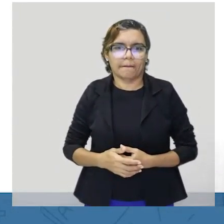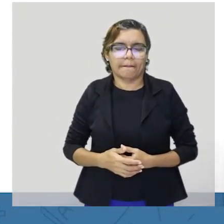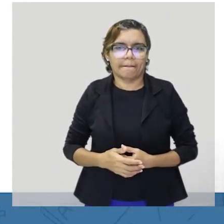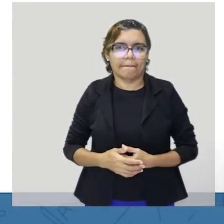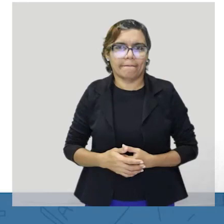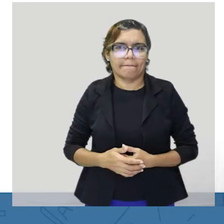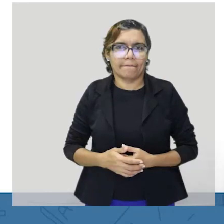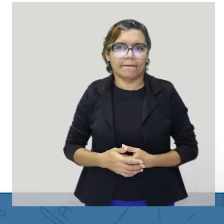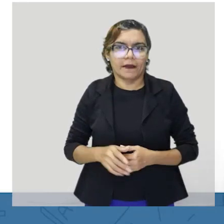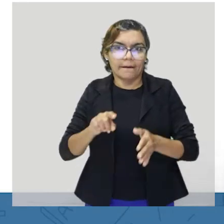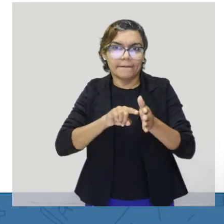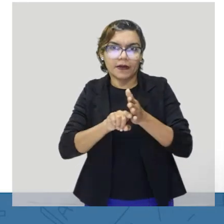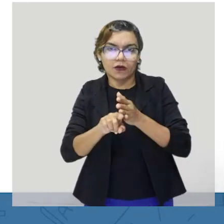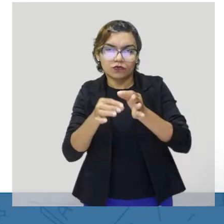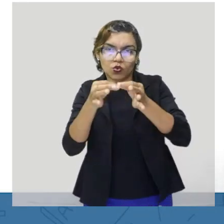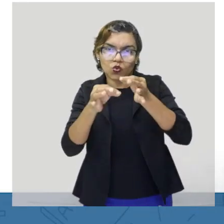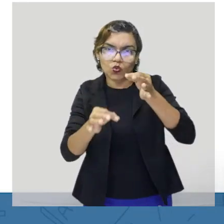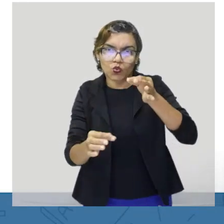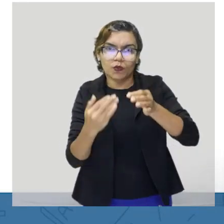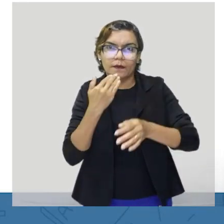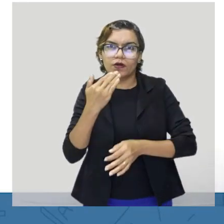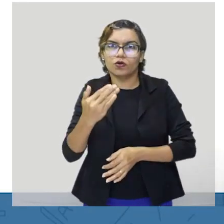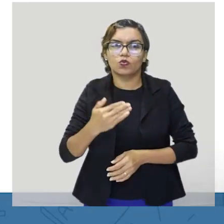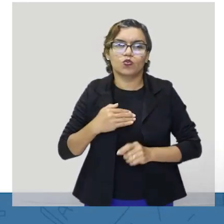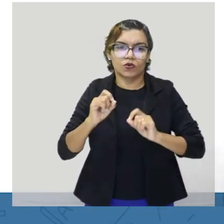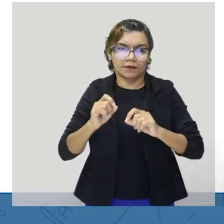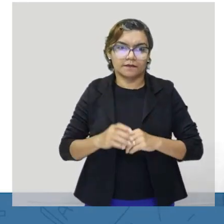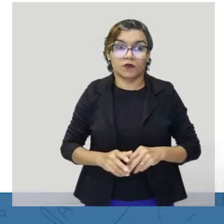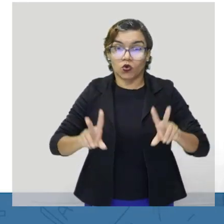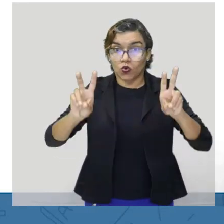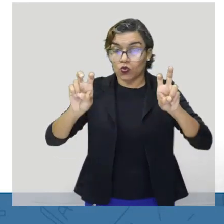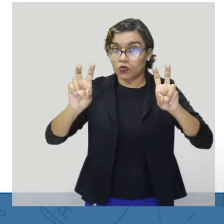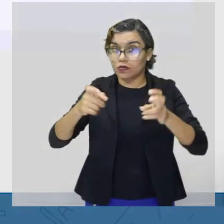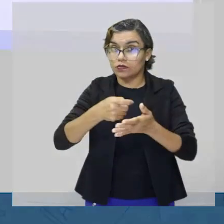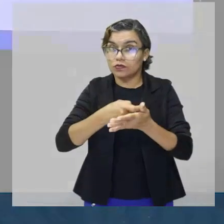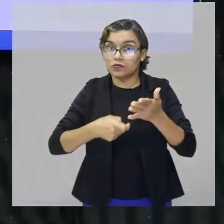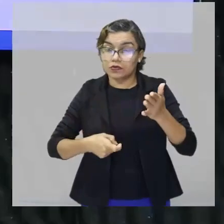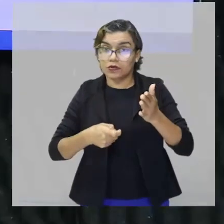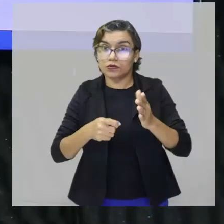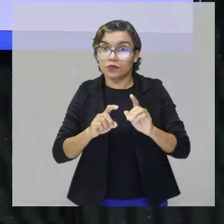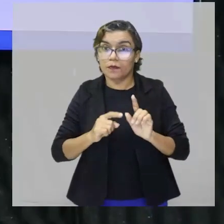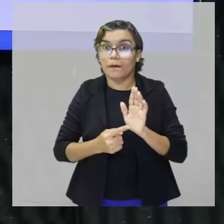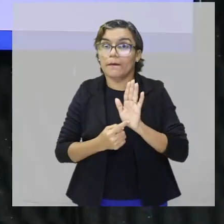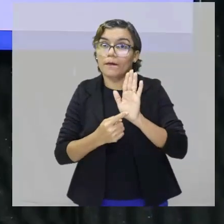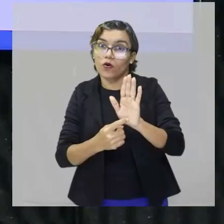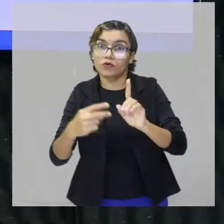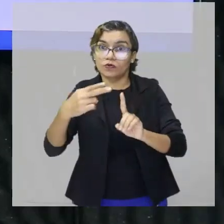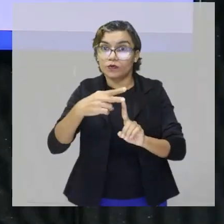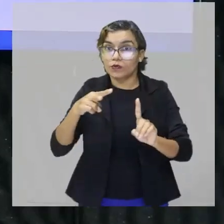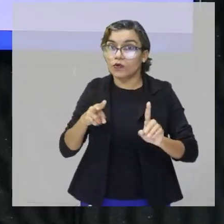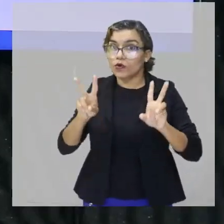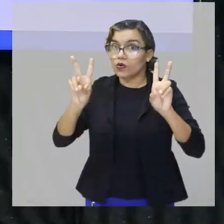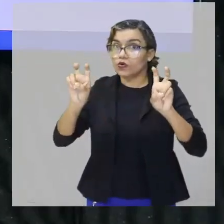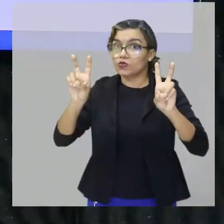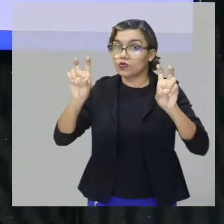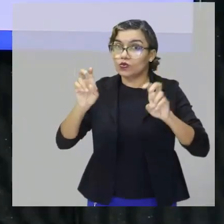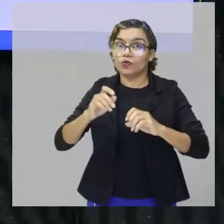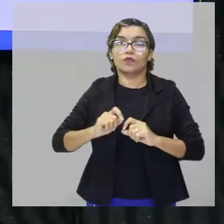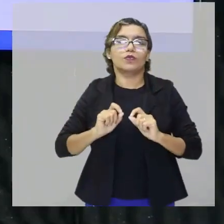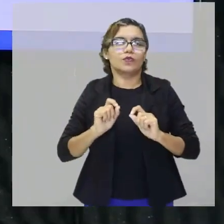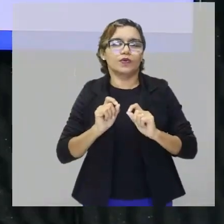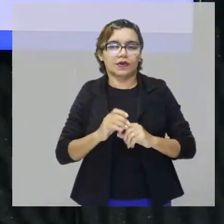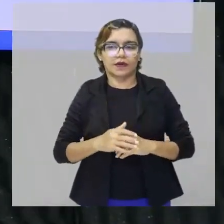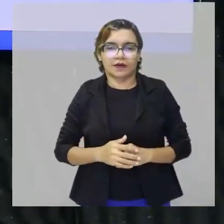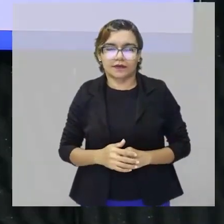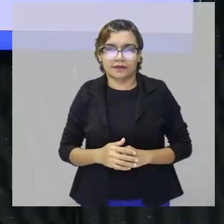comando da questão? O título do texto traz o ponto de vista do autor sobre a suposta